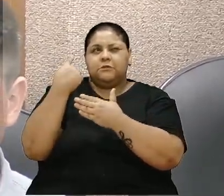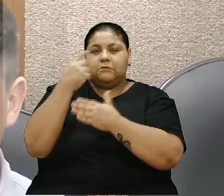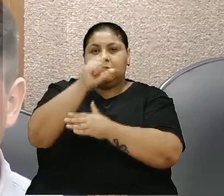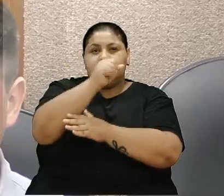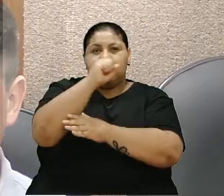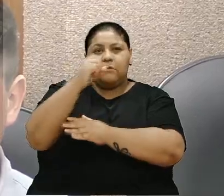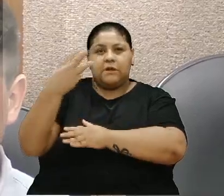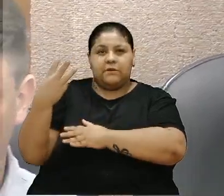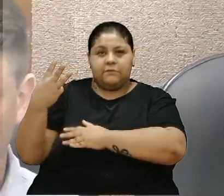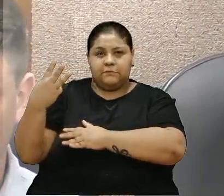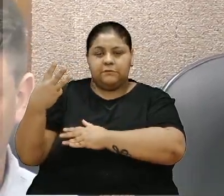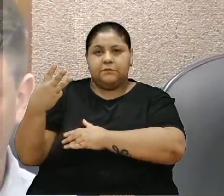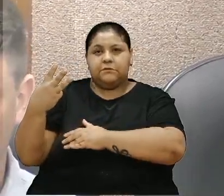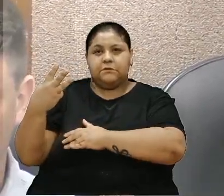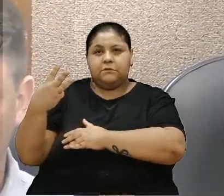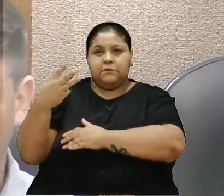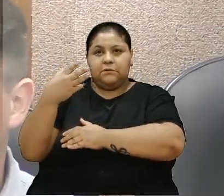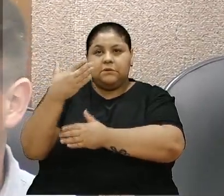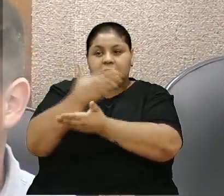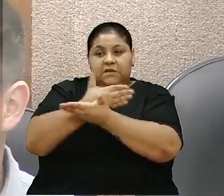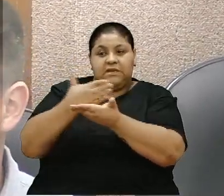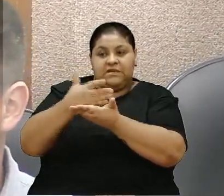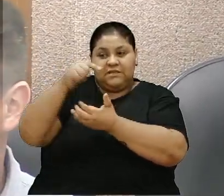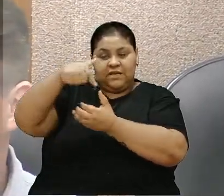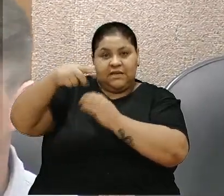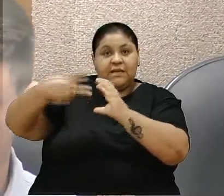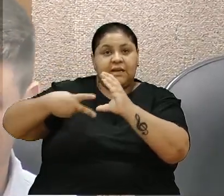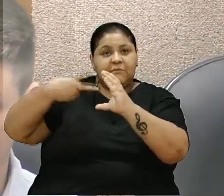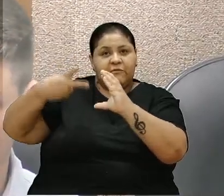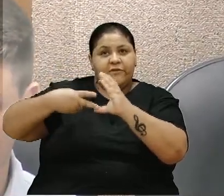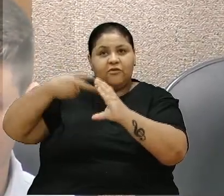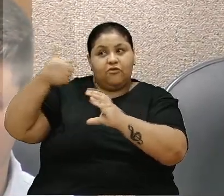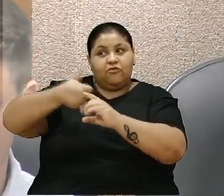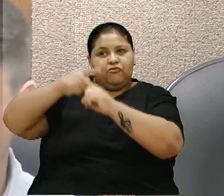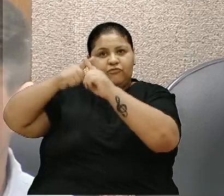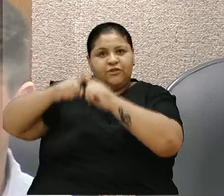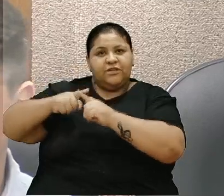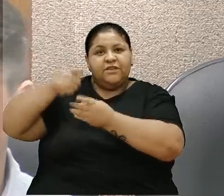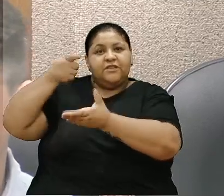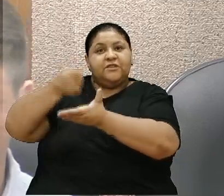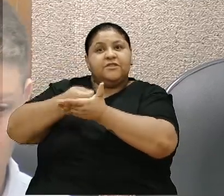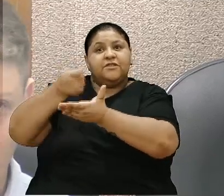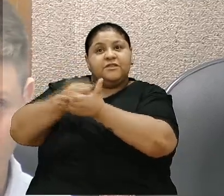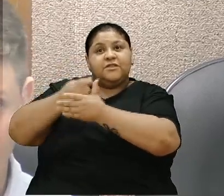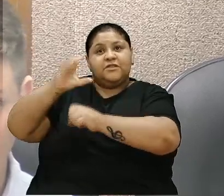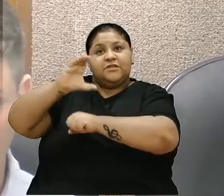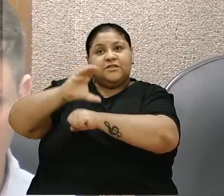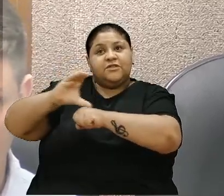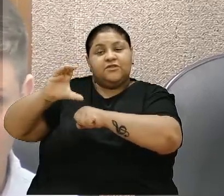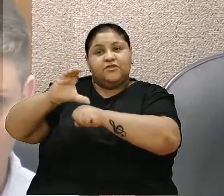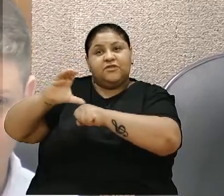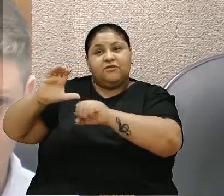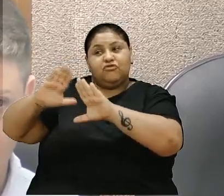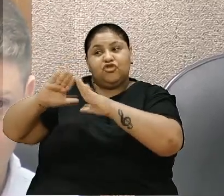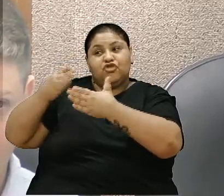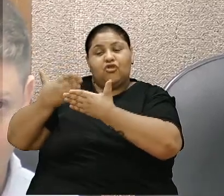83, quando entrei nessa casa pela primeira vez, se lutava pela construção de creches.